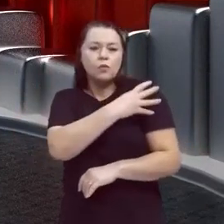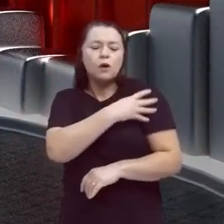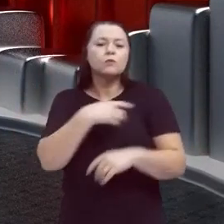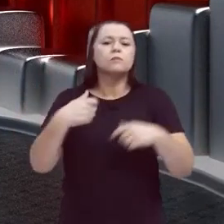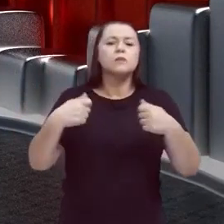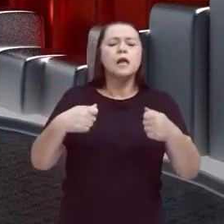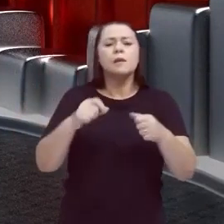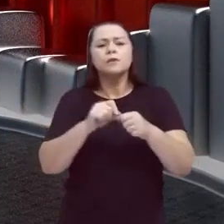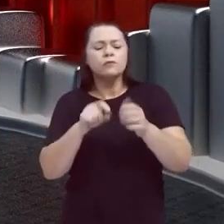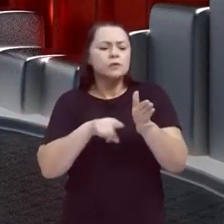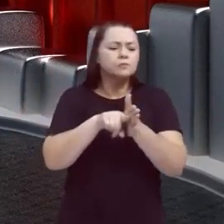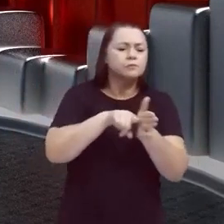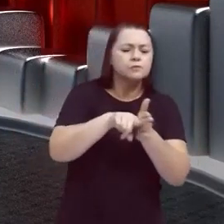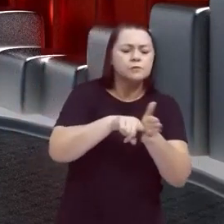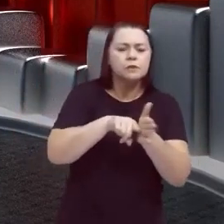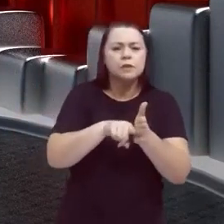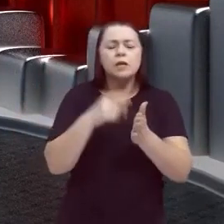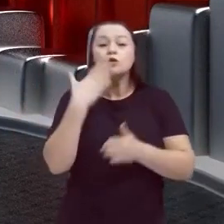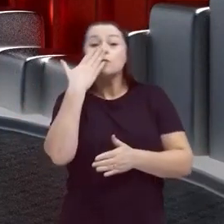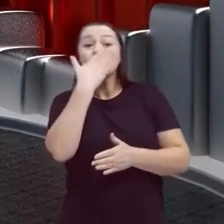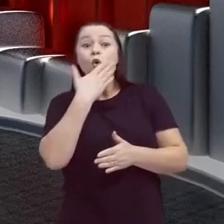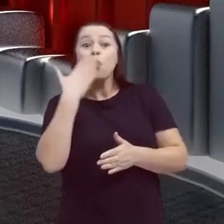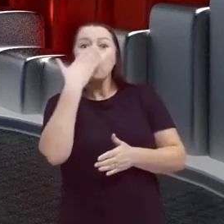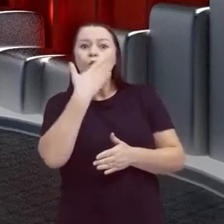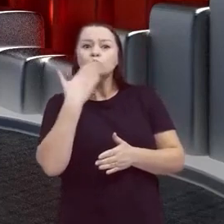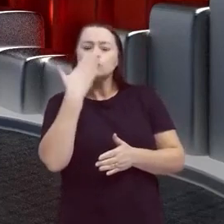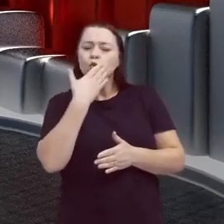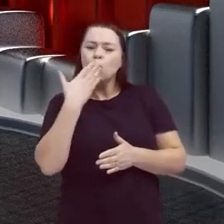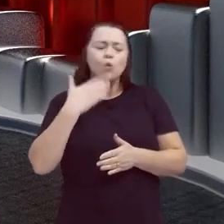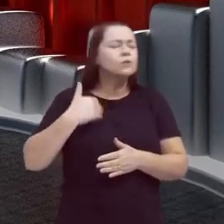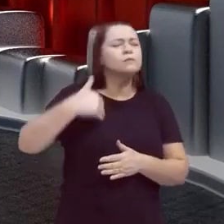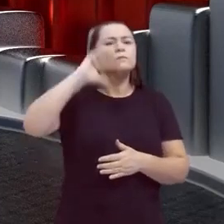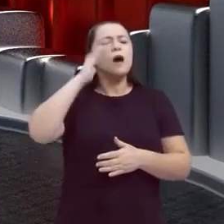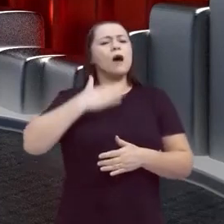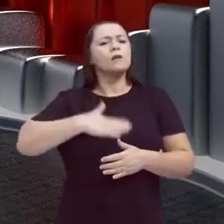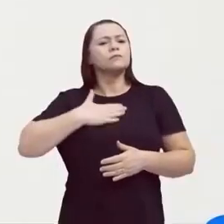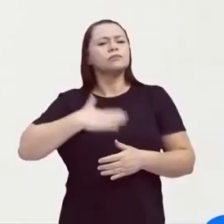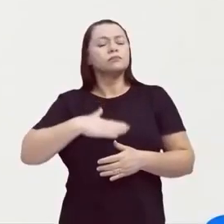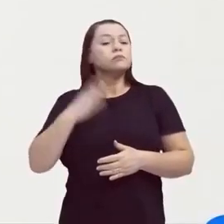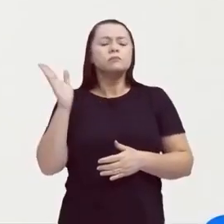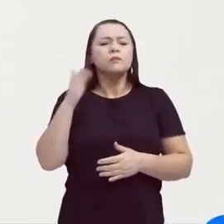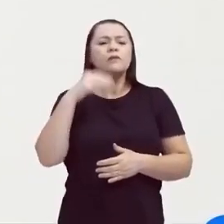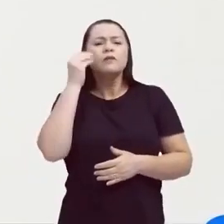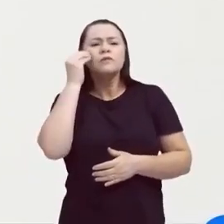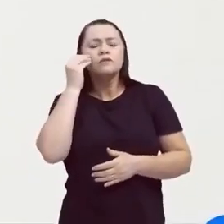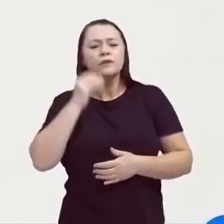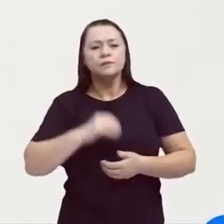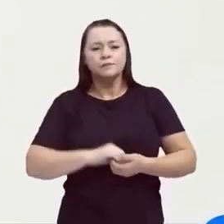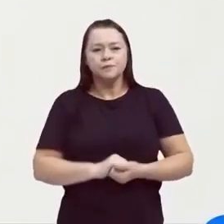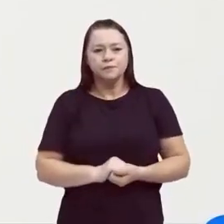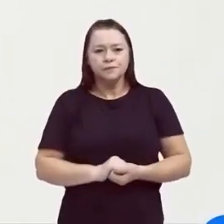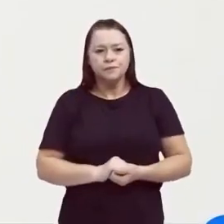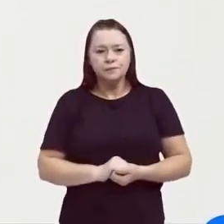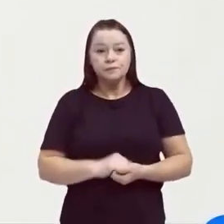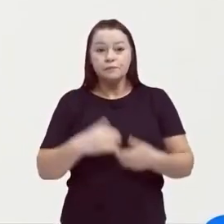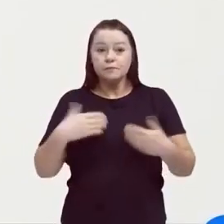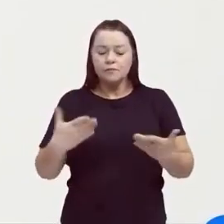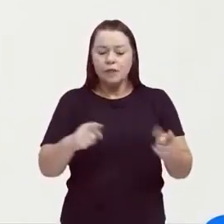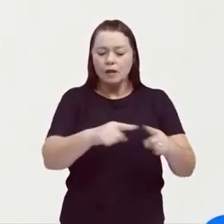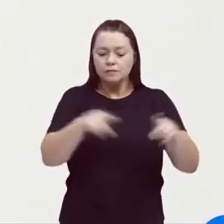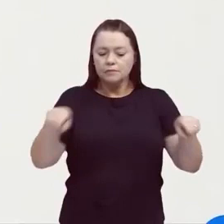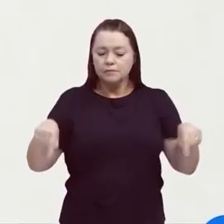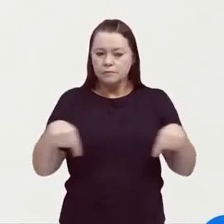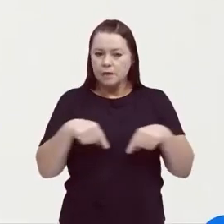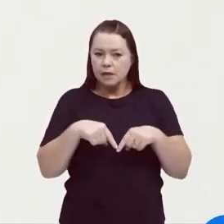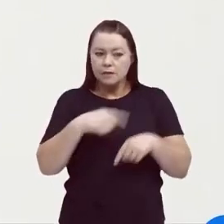pesquisa sobre o doce preferido. Vamos ajudar a Laura e ver o que aconteceu. De olho na tela. Na sala do quarto ano